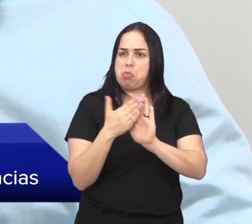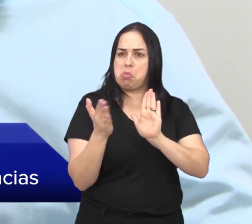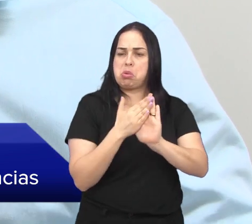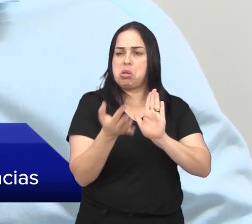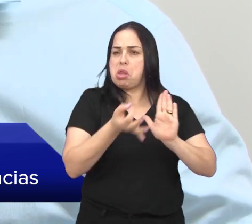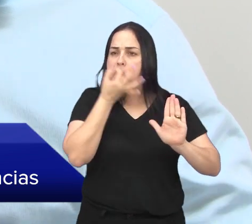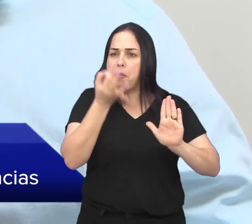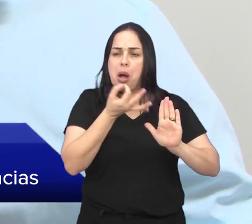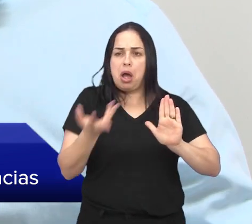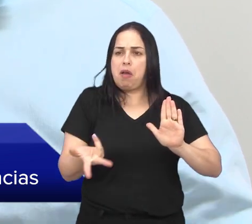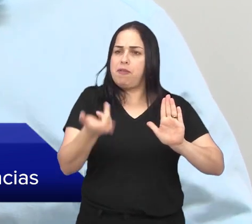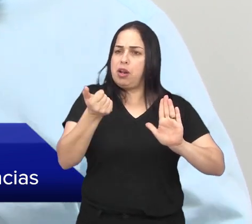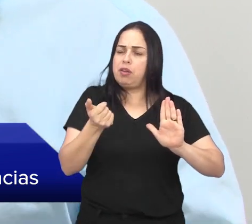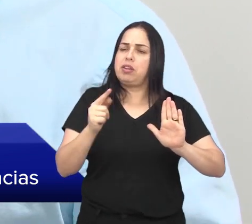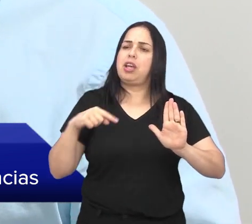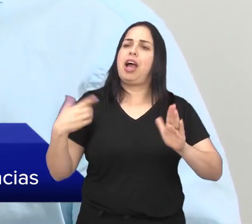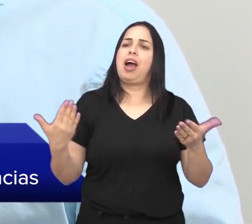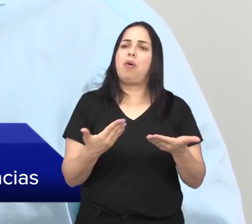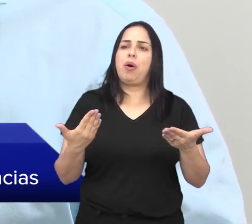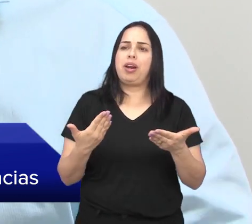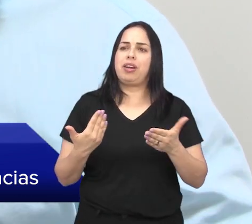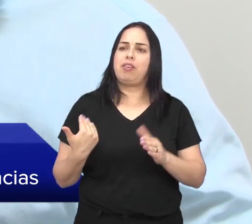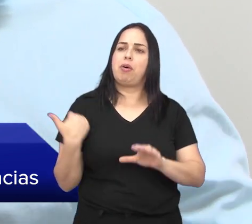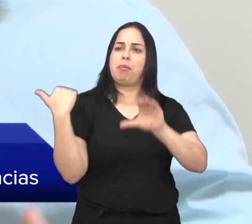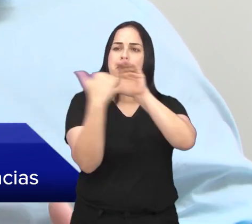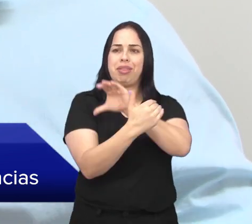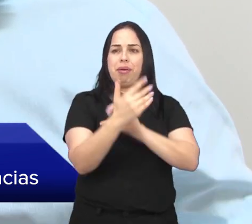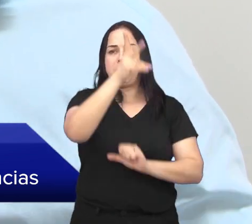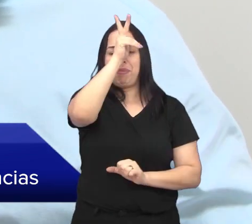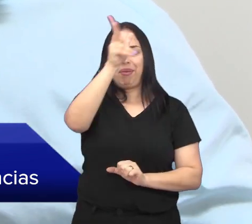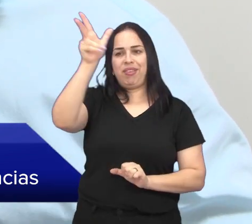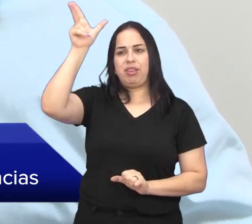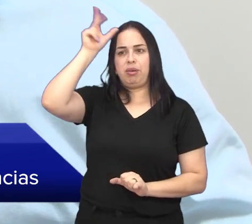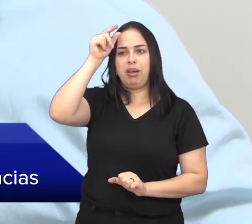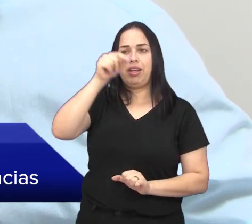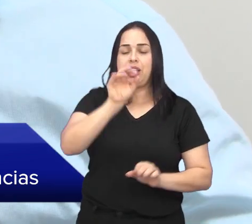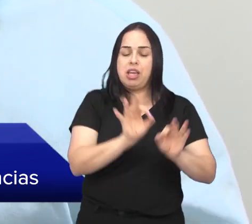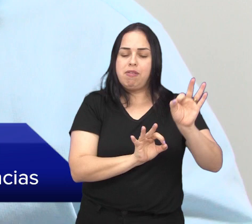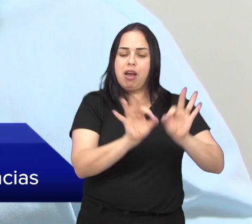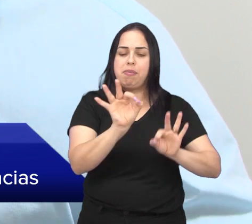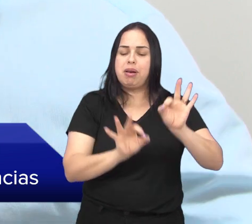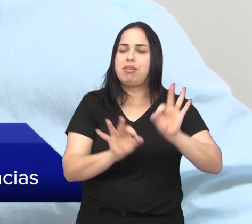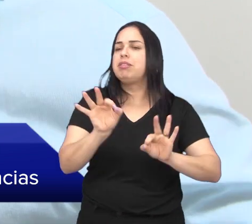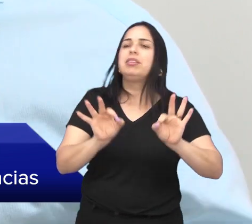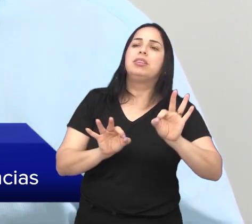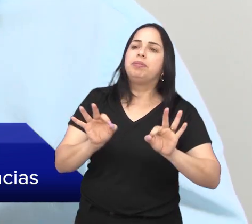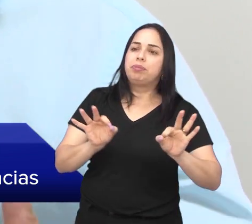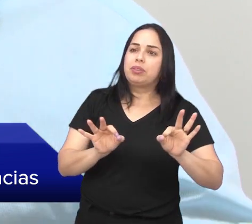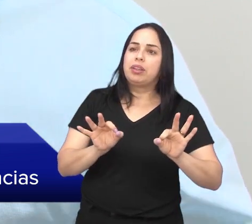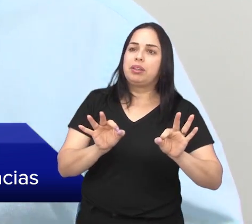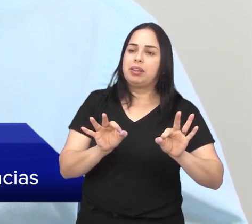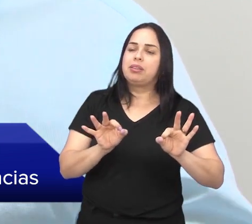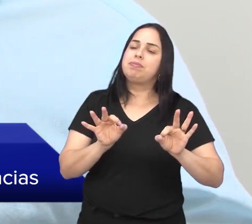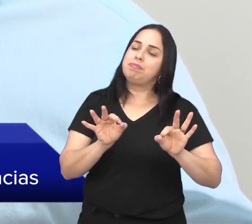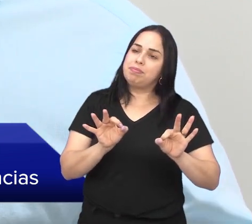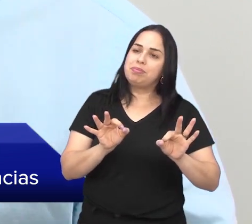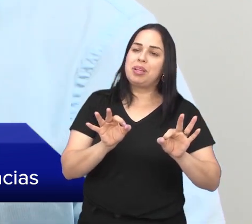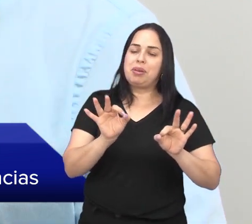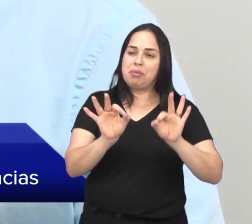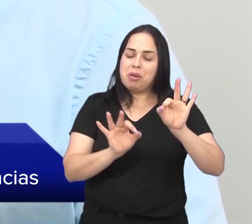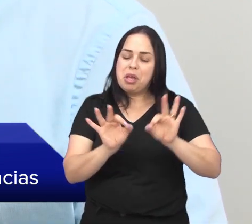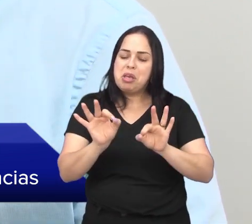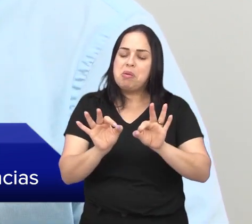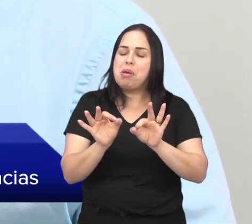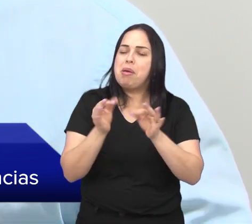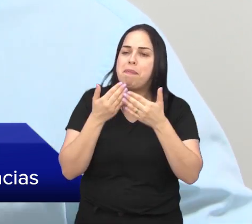propostas sugeridas e agora nós vamos levá-las até o Executivo para poder elaborar e melhorar até, por que não dizer,